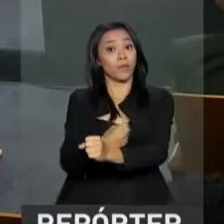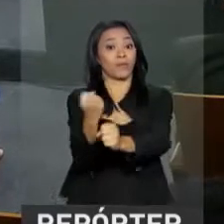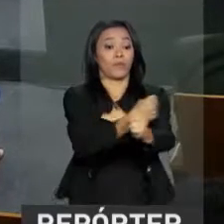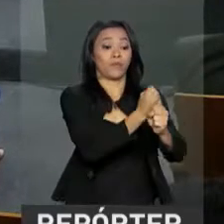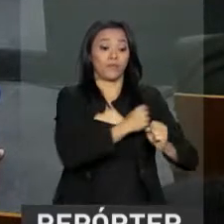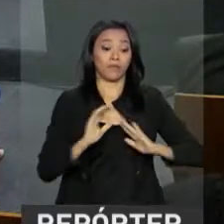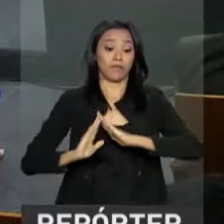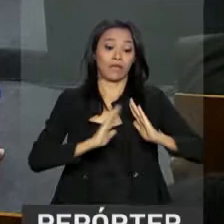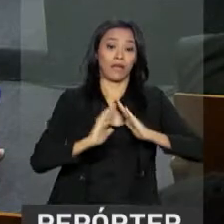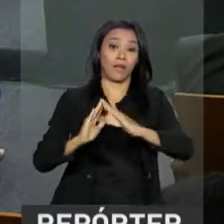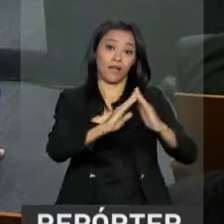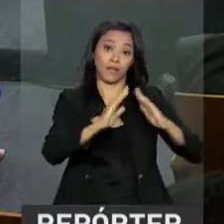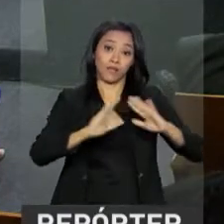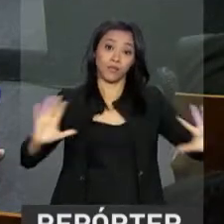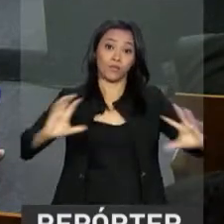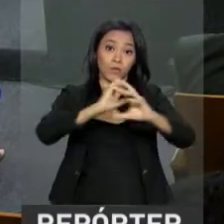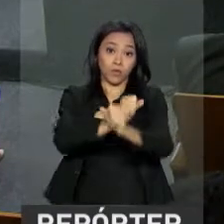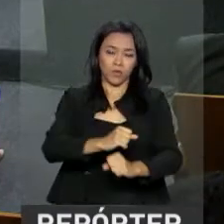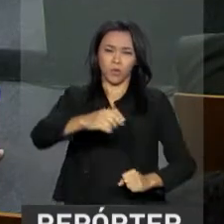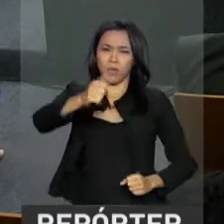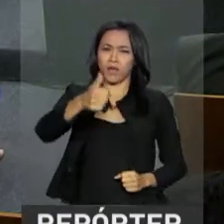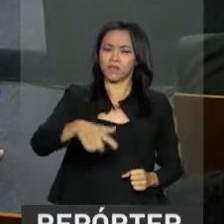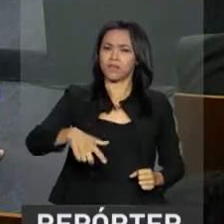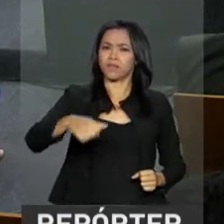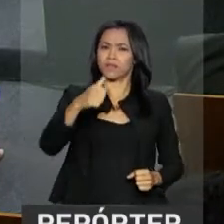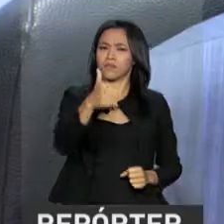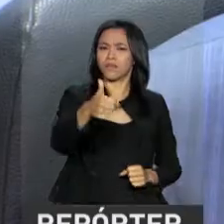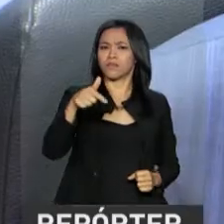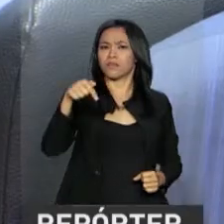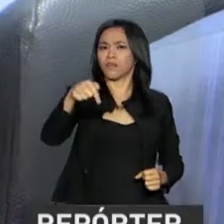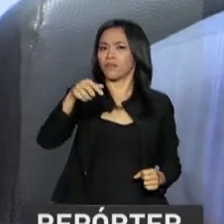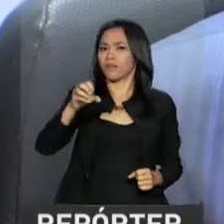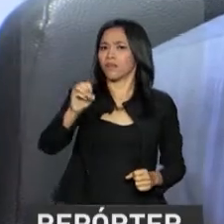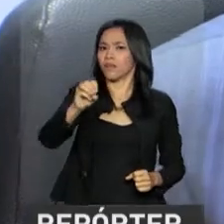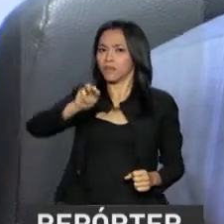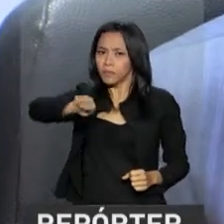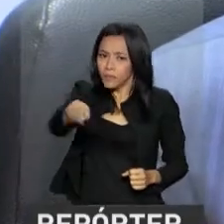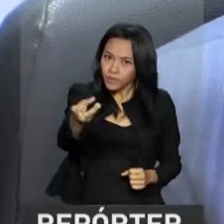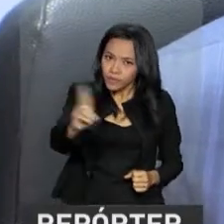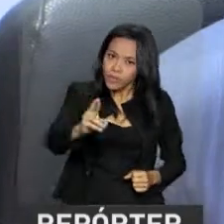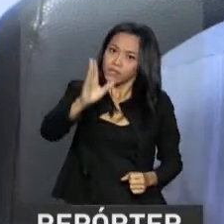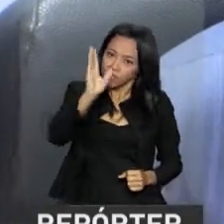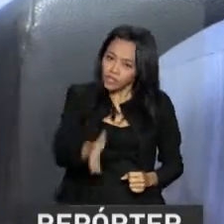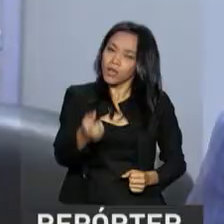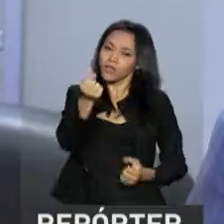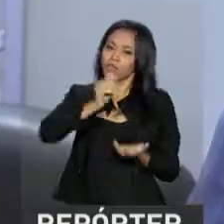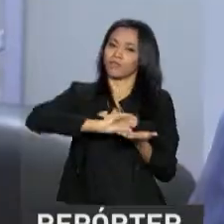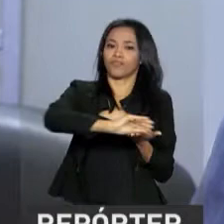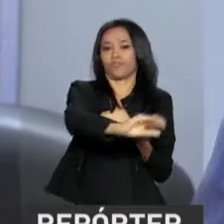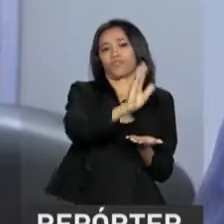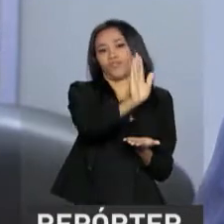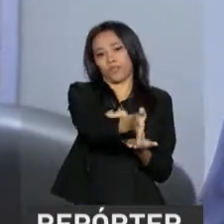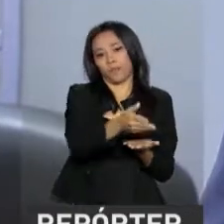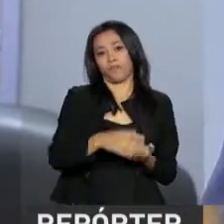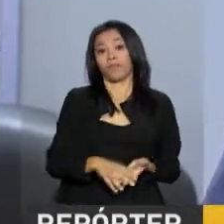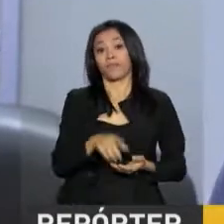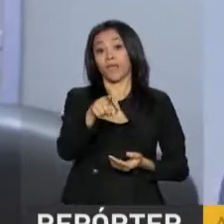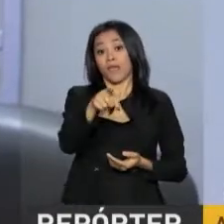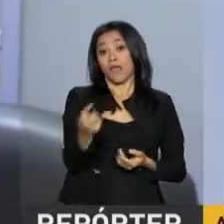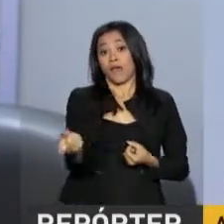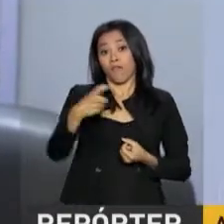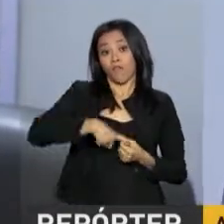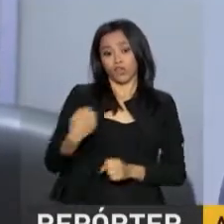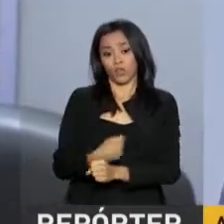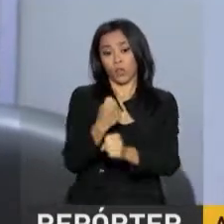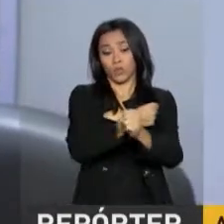vão se somar à quase 171 milhões de reais que já foram investidos no empreendimento essa retomada de obras a cidade de